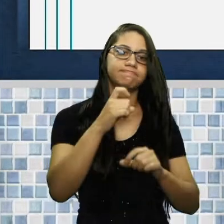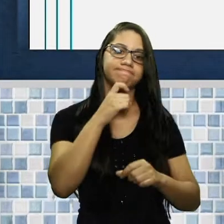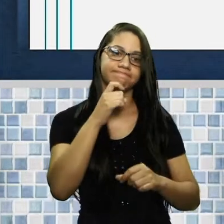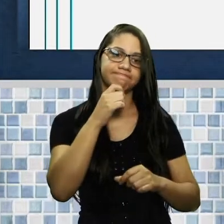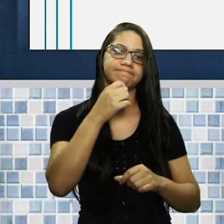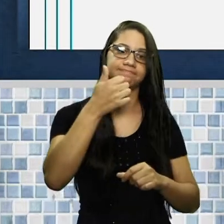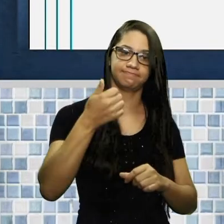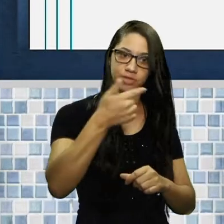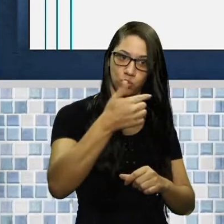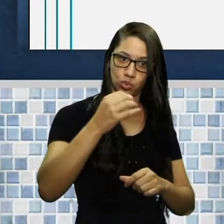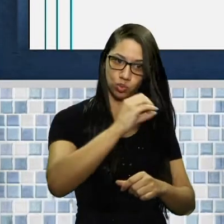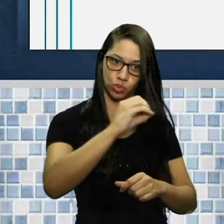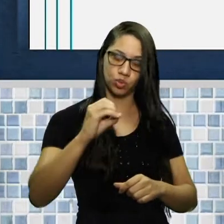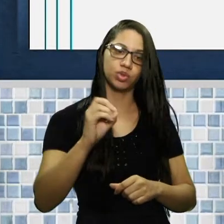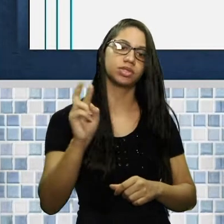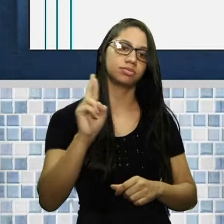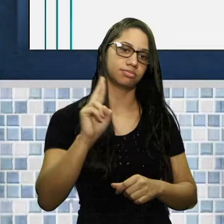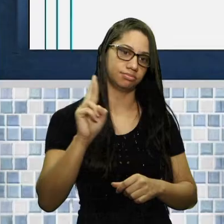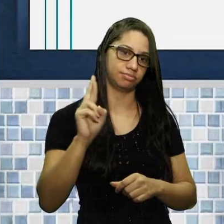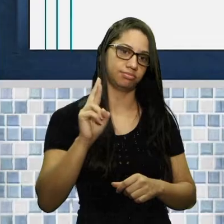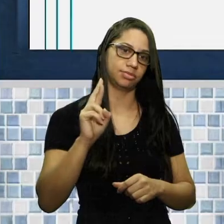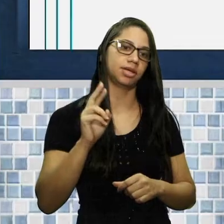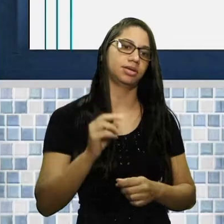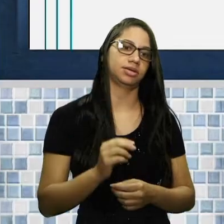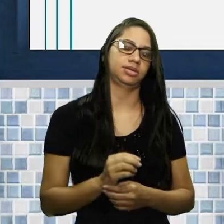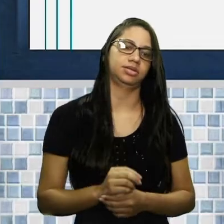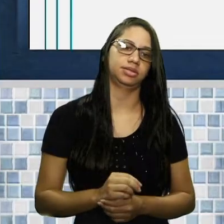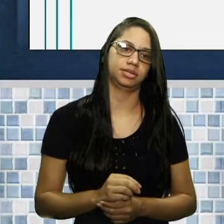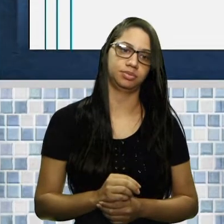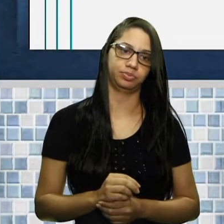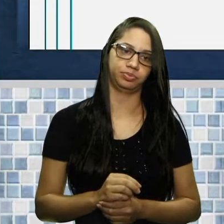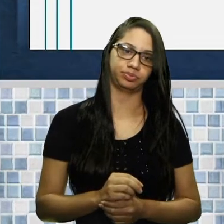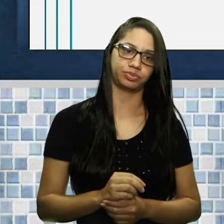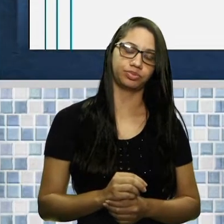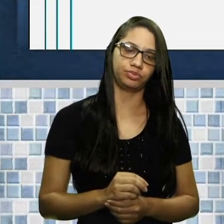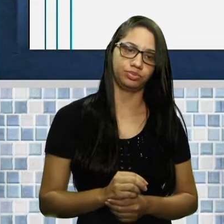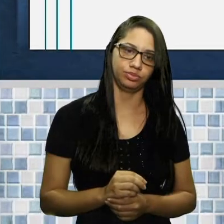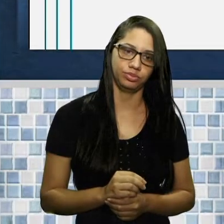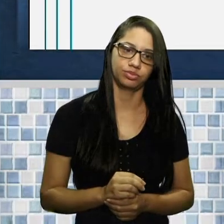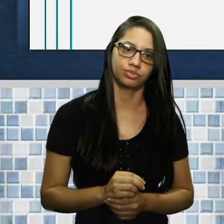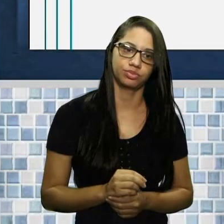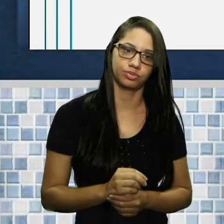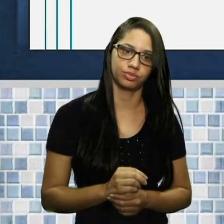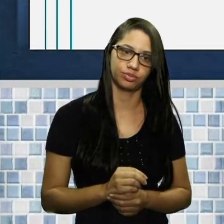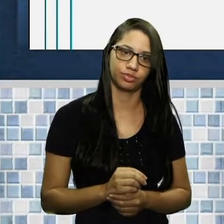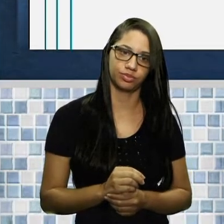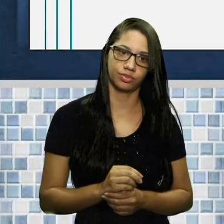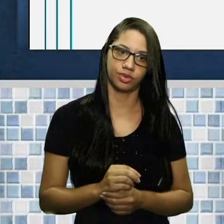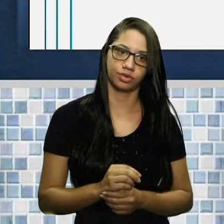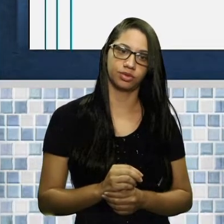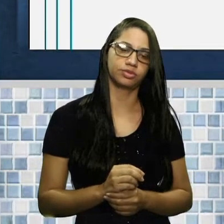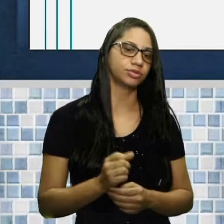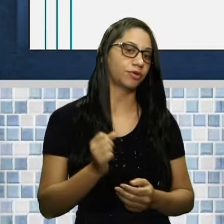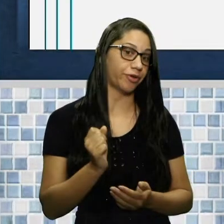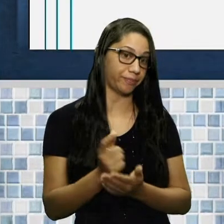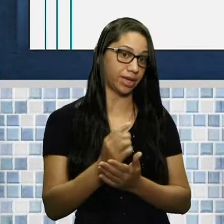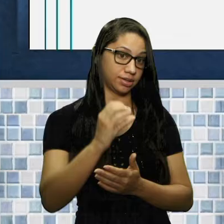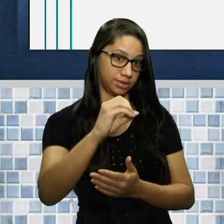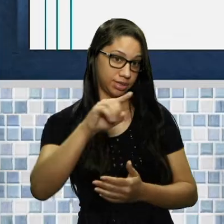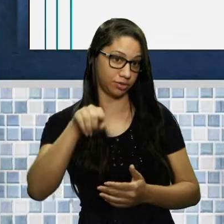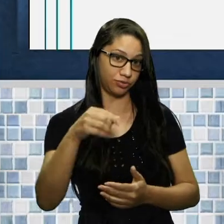R$ 1.200. Como ele teve um abatimento de 8%, logo ele só vai pagar 0,92, quer